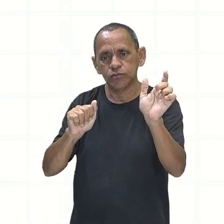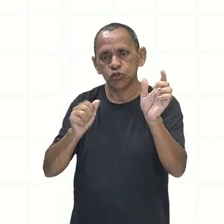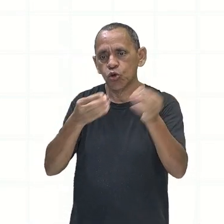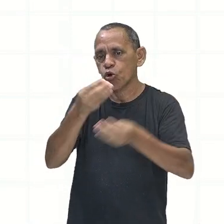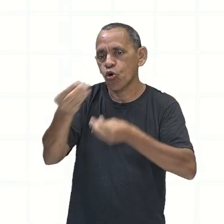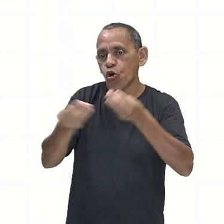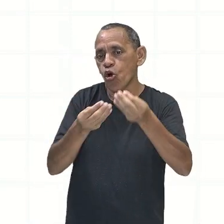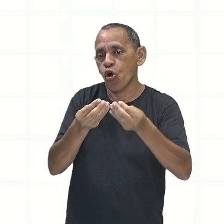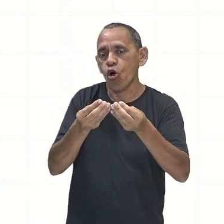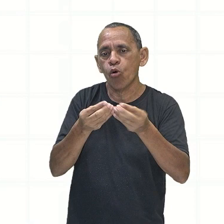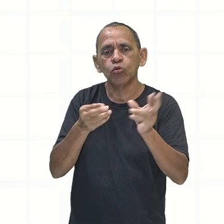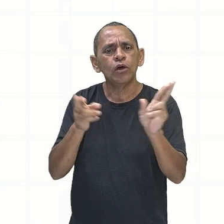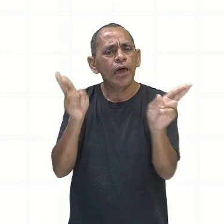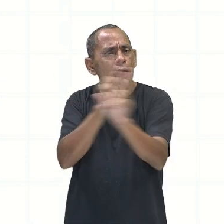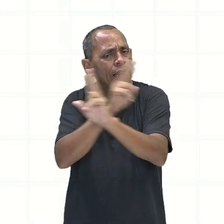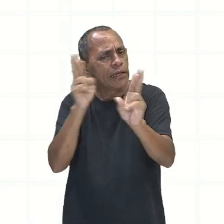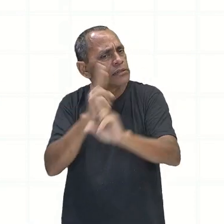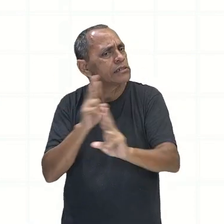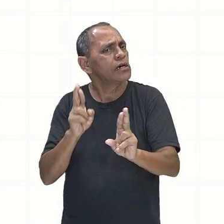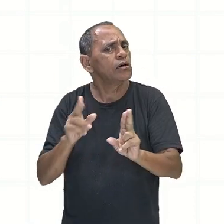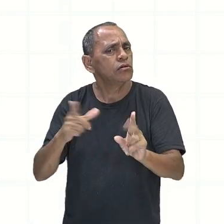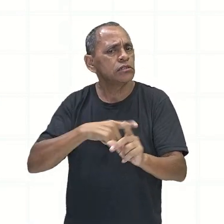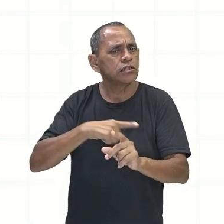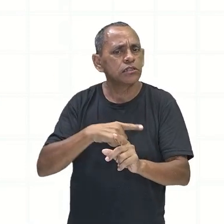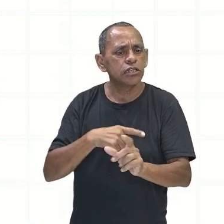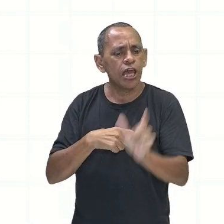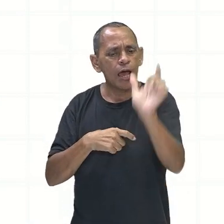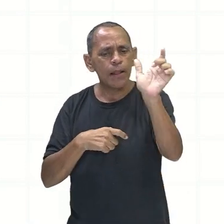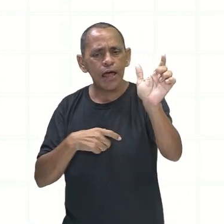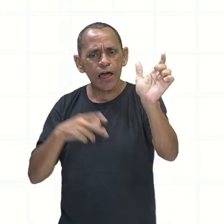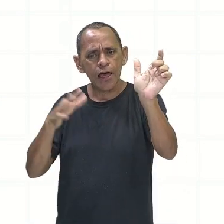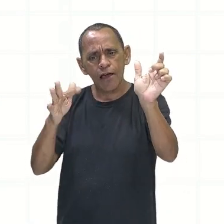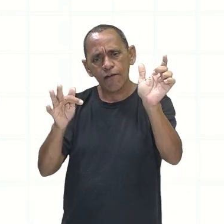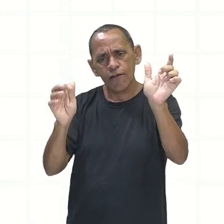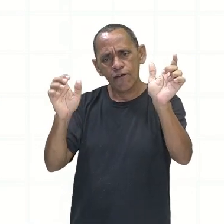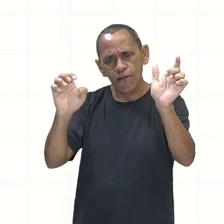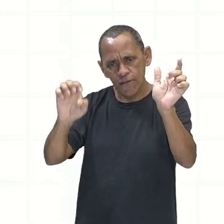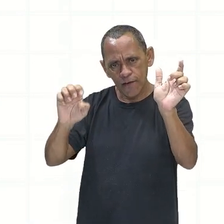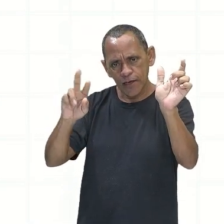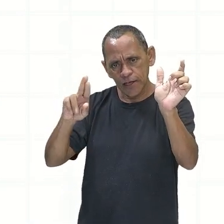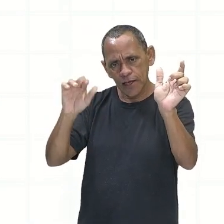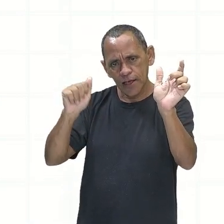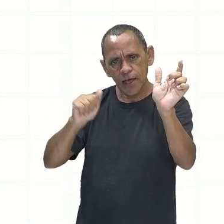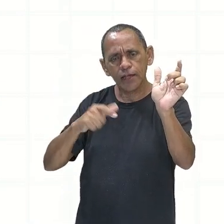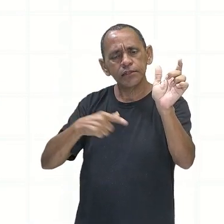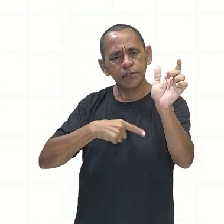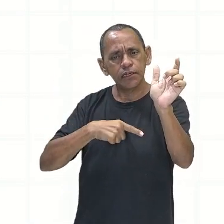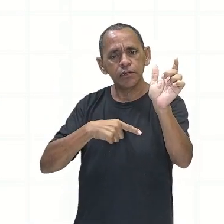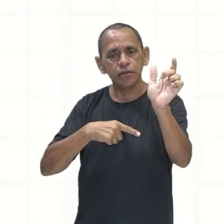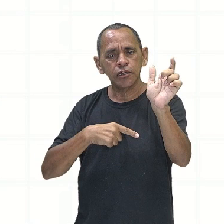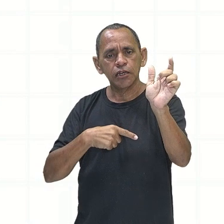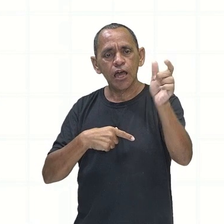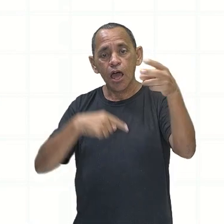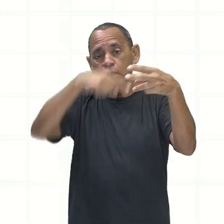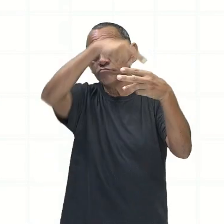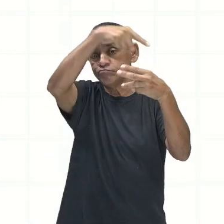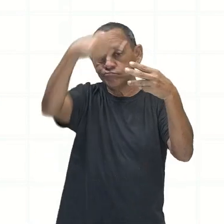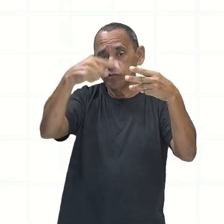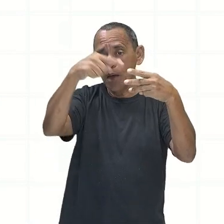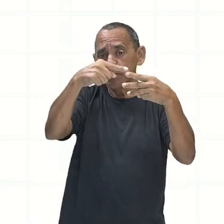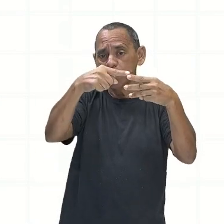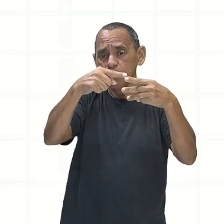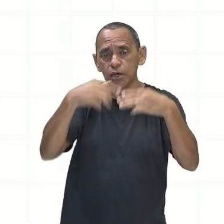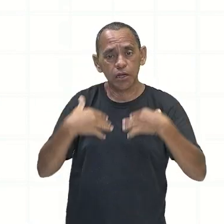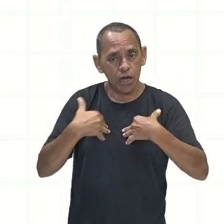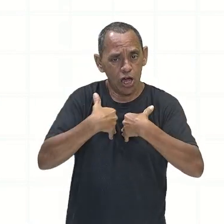Fazendo uma relação aí com o que realmente a palavra fera significa, no caso aí animal feroz, né? No primeiro sentido, no sentido mais real,